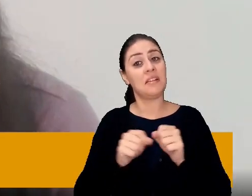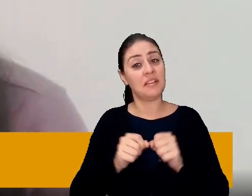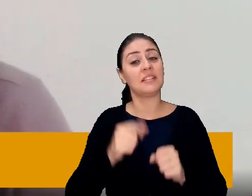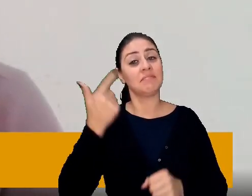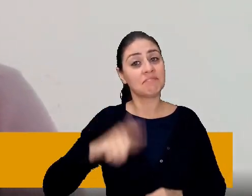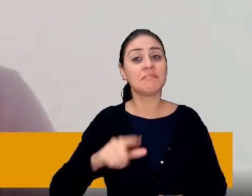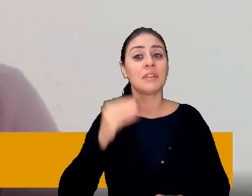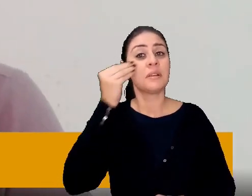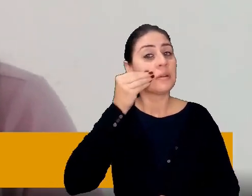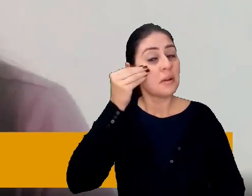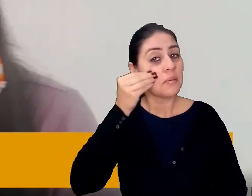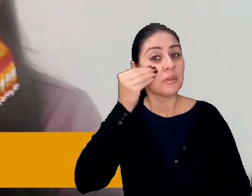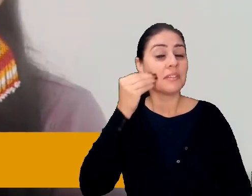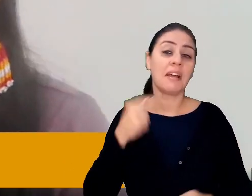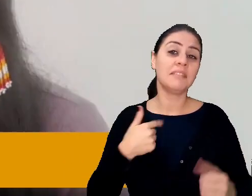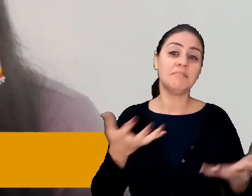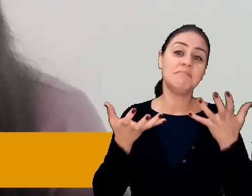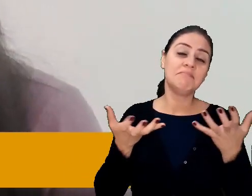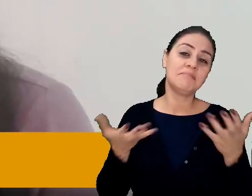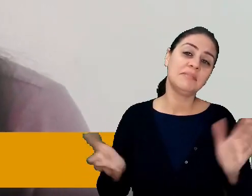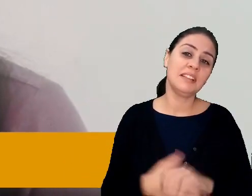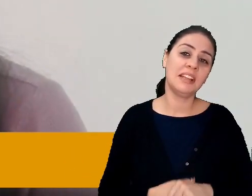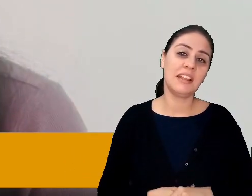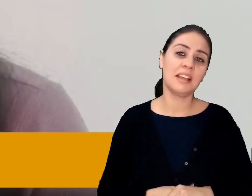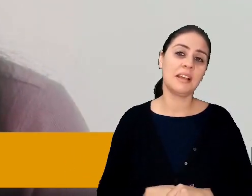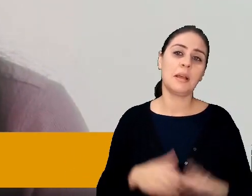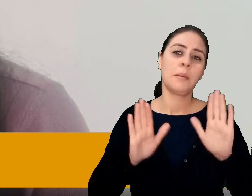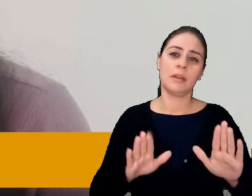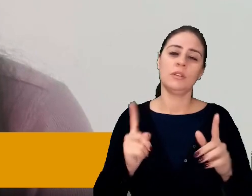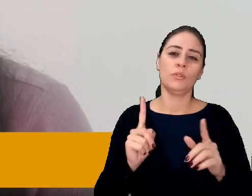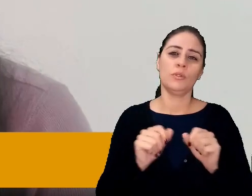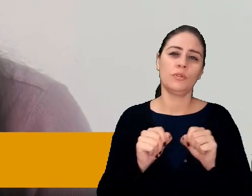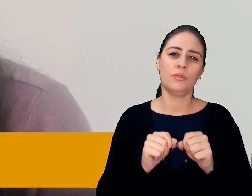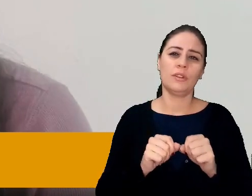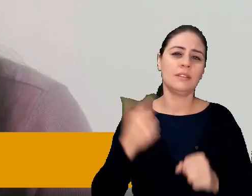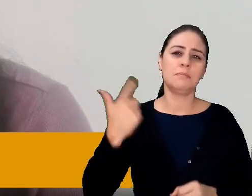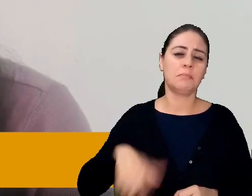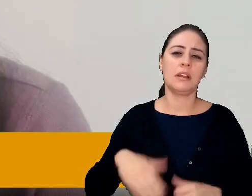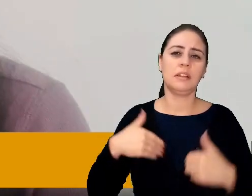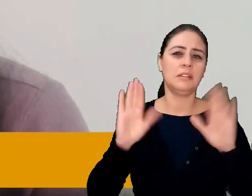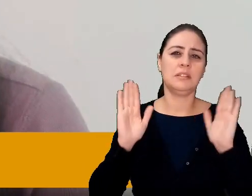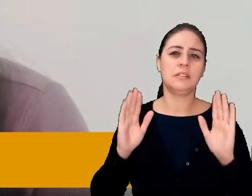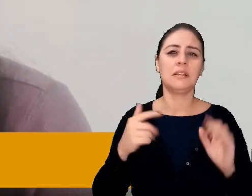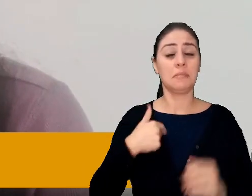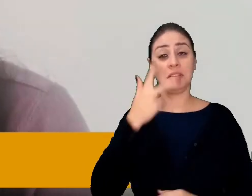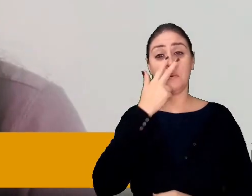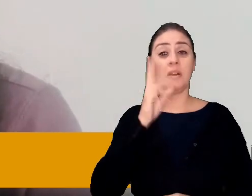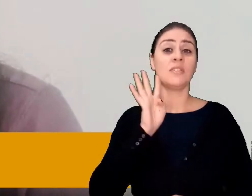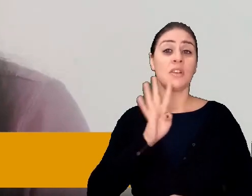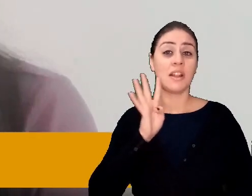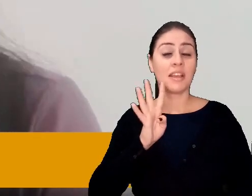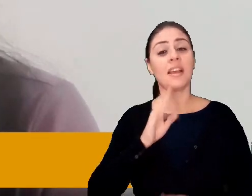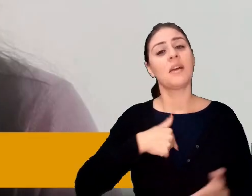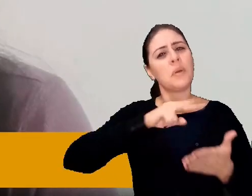eu tivesse oportunidade. Quem sabe um dia eu participaria. Mas é um ritual que não se faz mais, mas era um ritual muito legal, assim, que eu acho